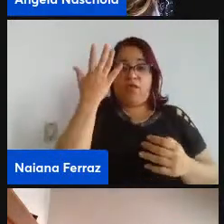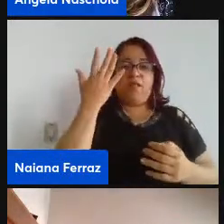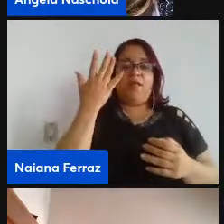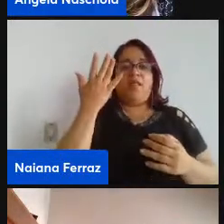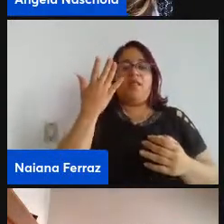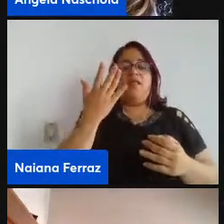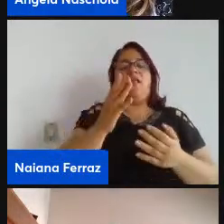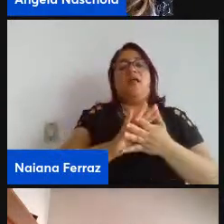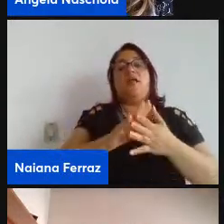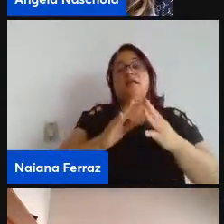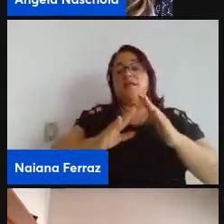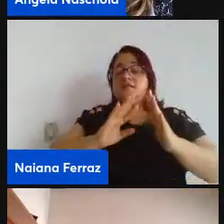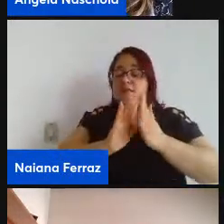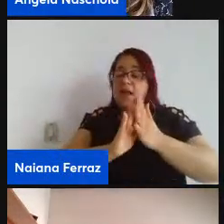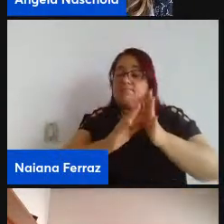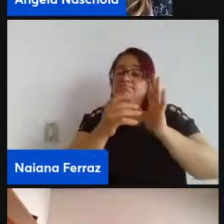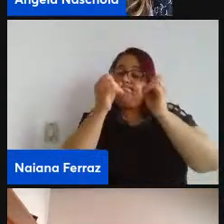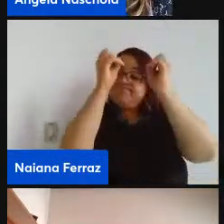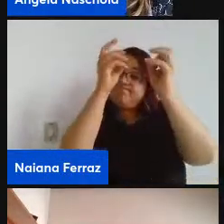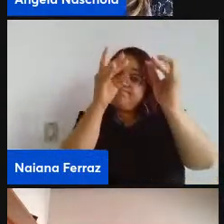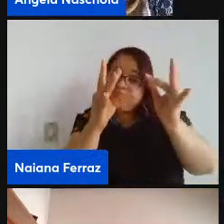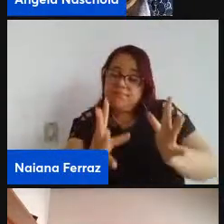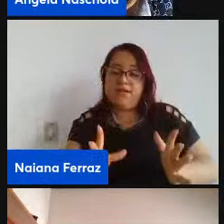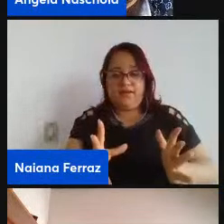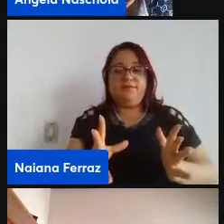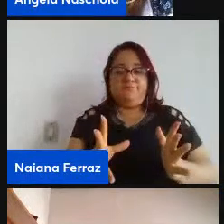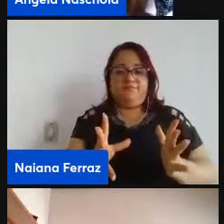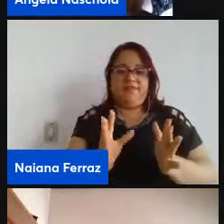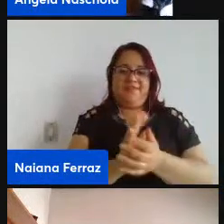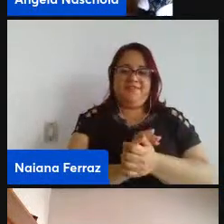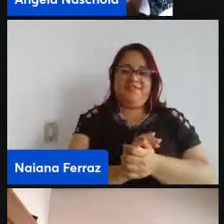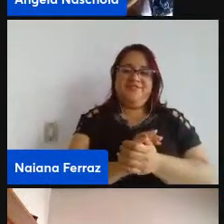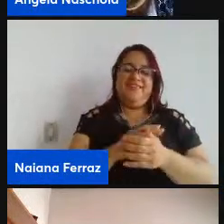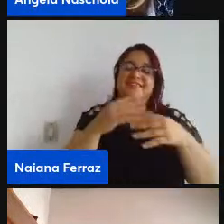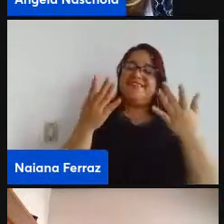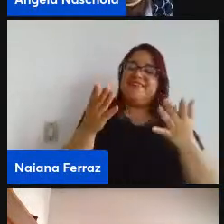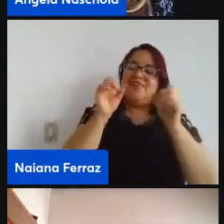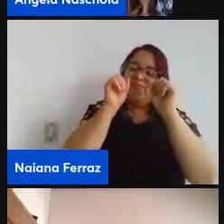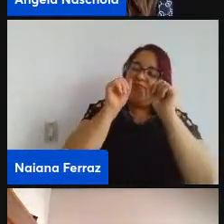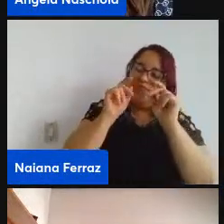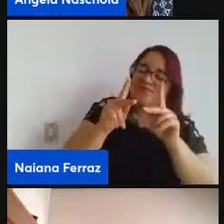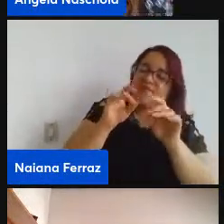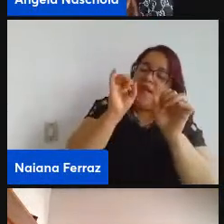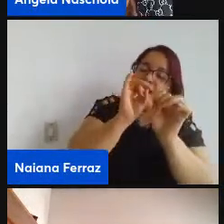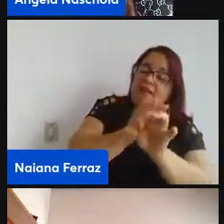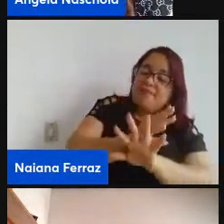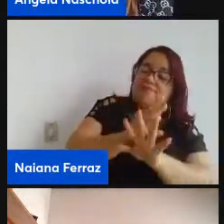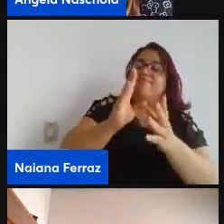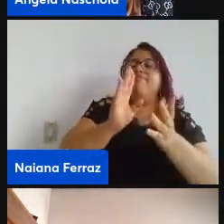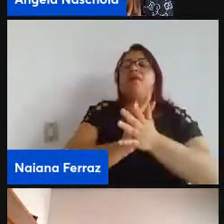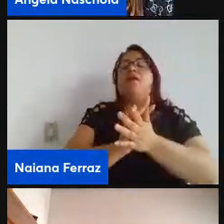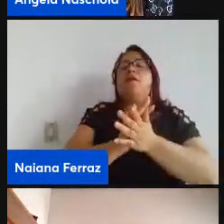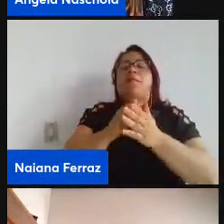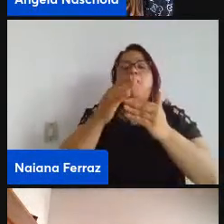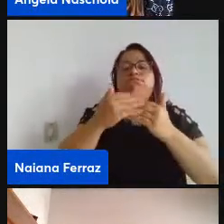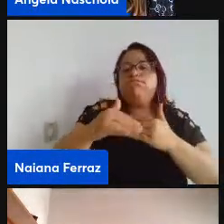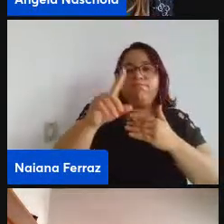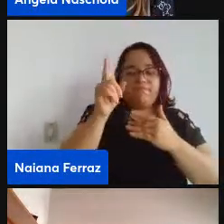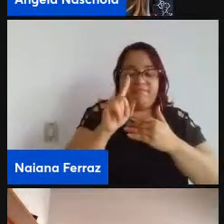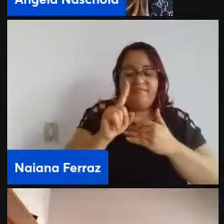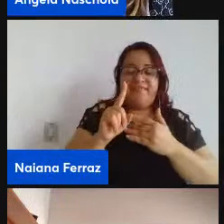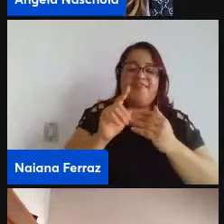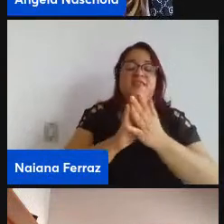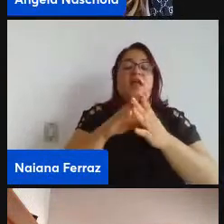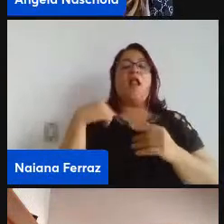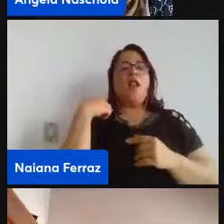movendo. Portanto, para não me estender mais, nós conseguiremos equidade,